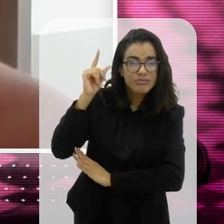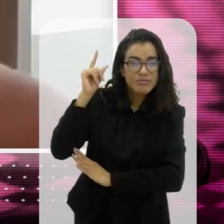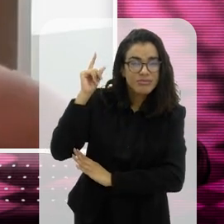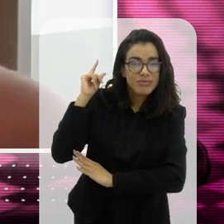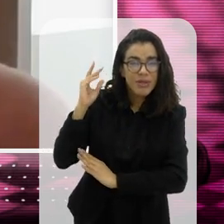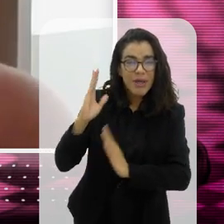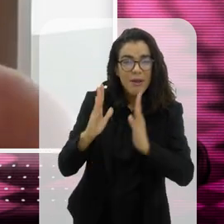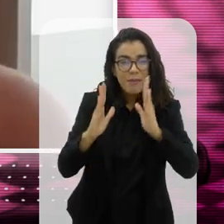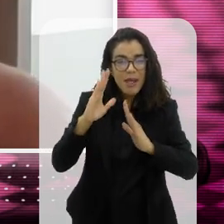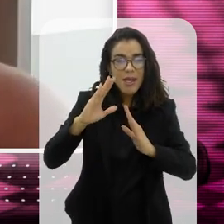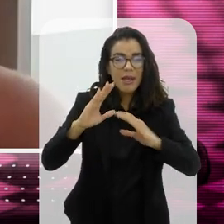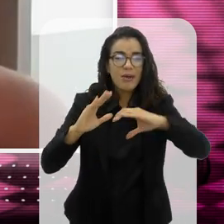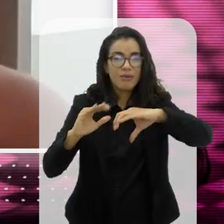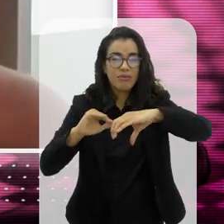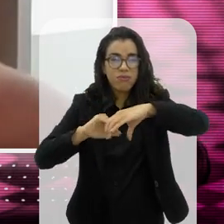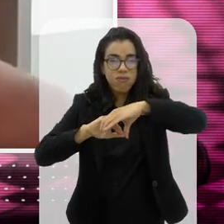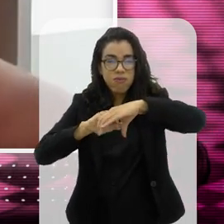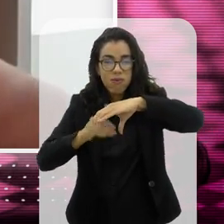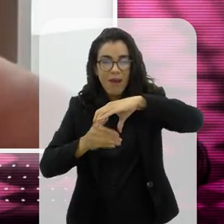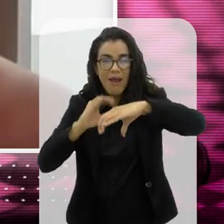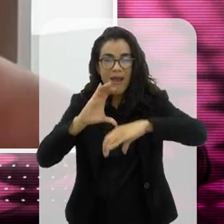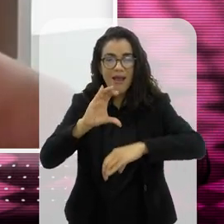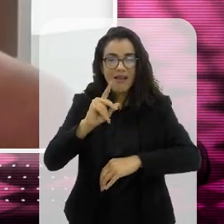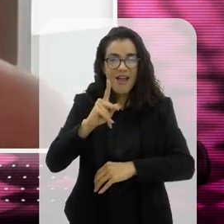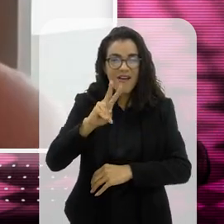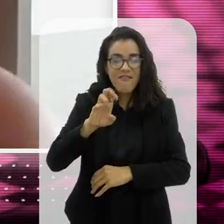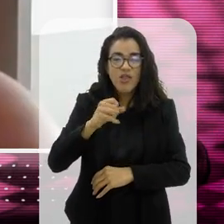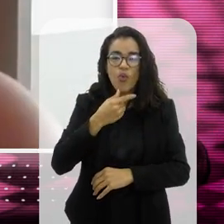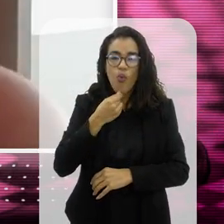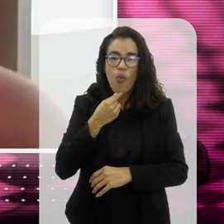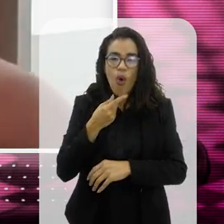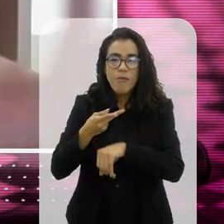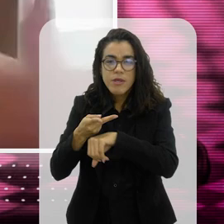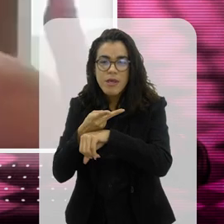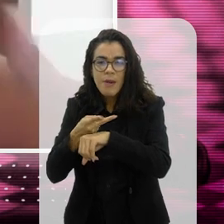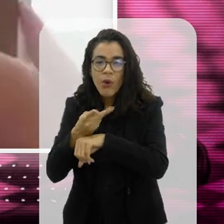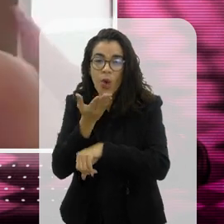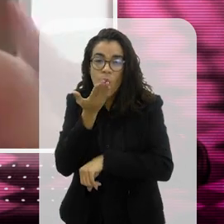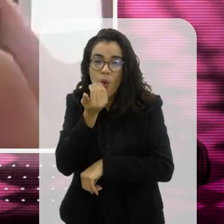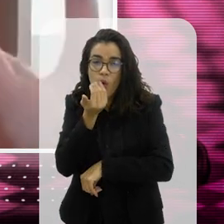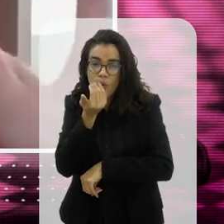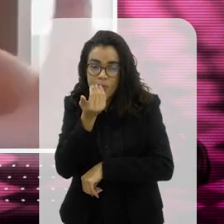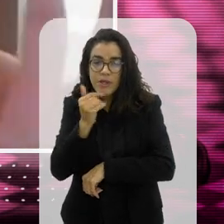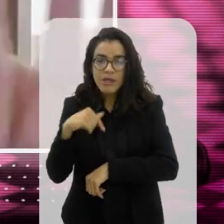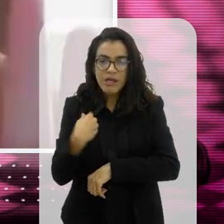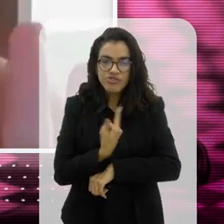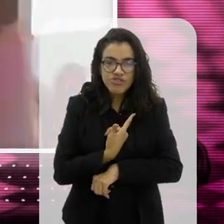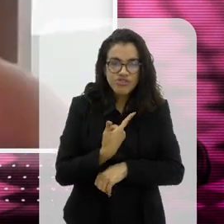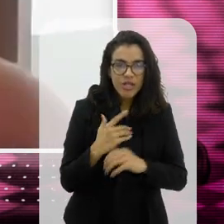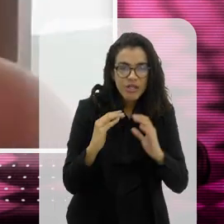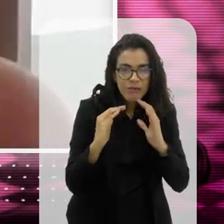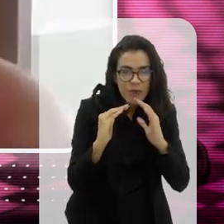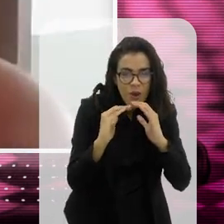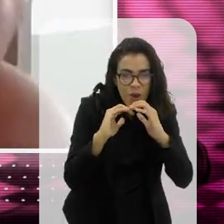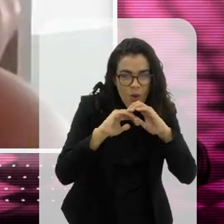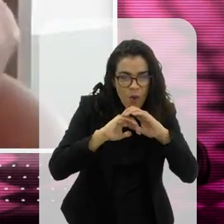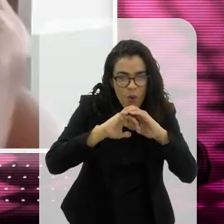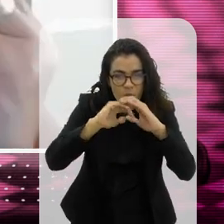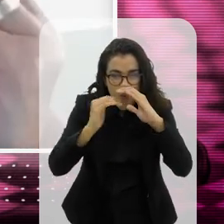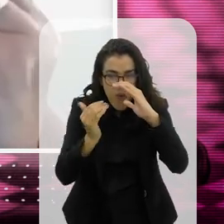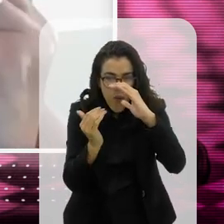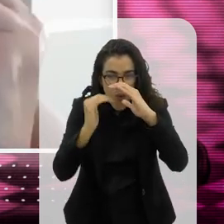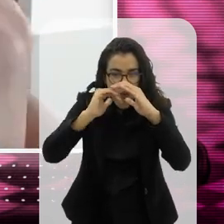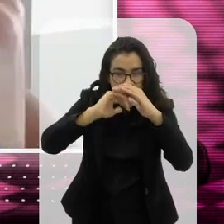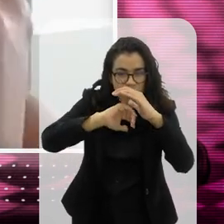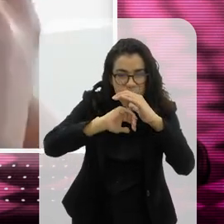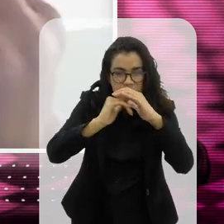lá atrás, na época da caverna, a mulher ficava na caverna, a mulher saía para caçar, tudo bem, a gente traz isso da nossa ancestralidade. Então, nós